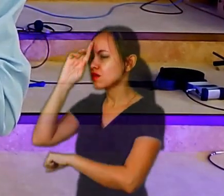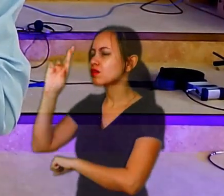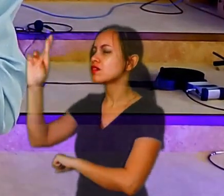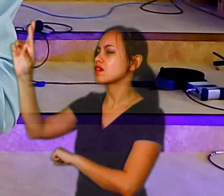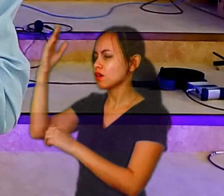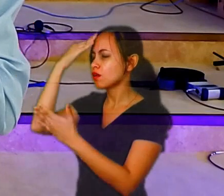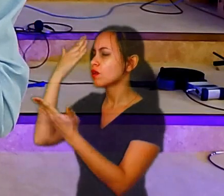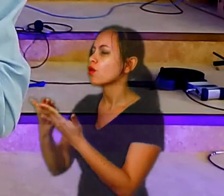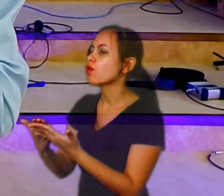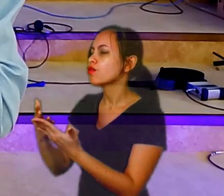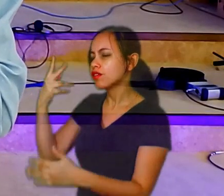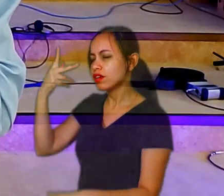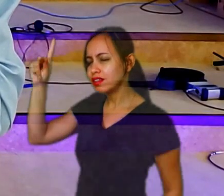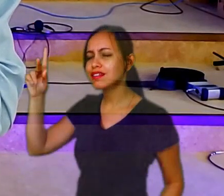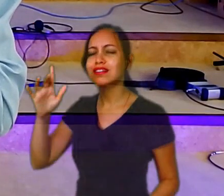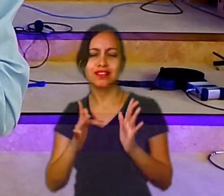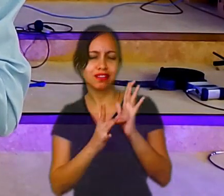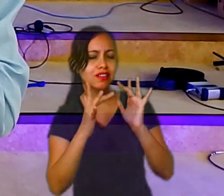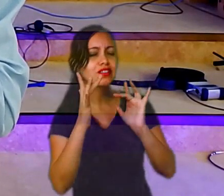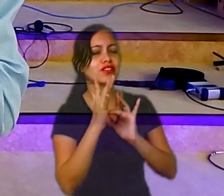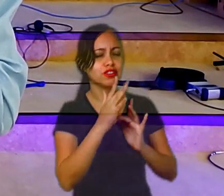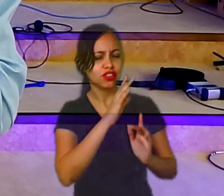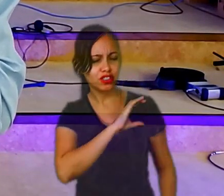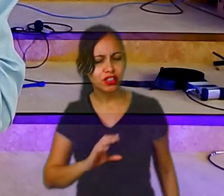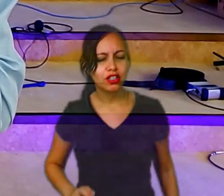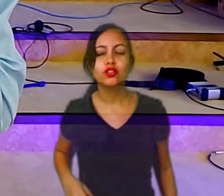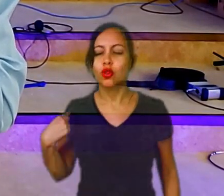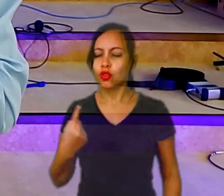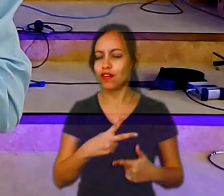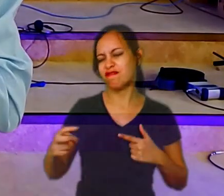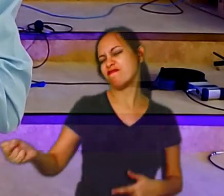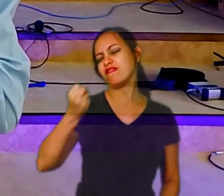e confiar que em Cristo Jesus nós somos mais do que